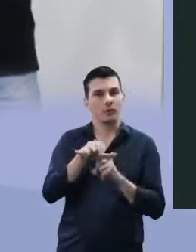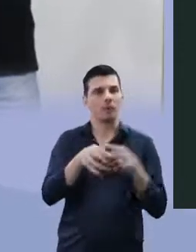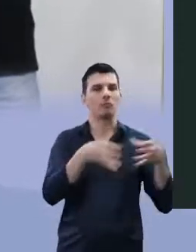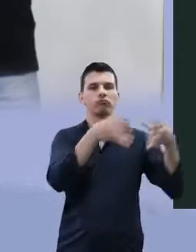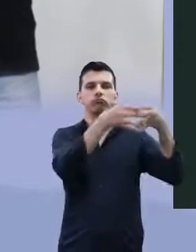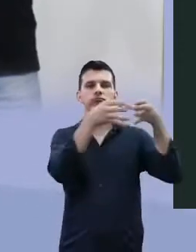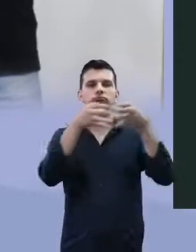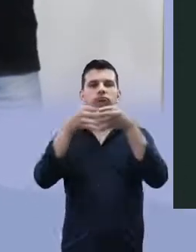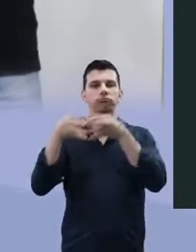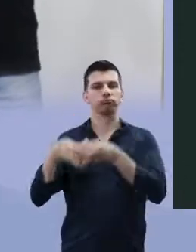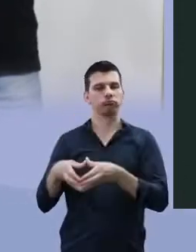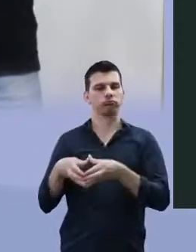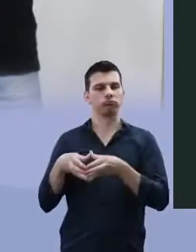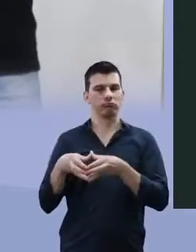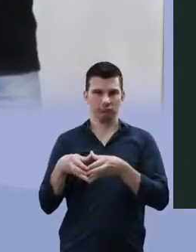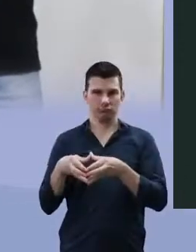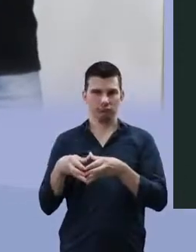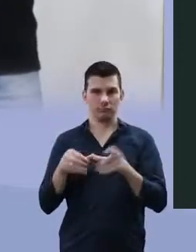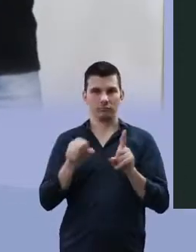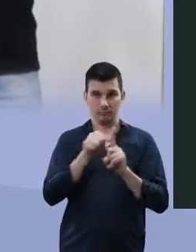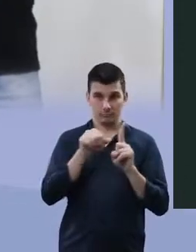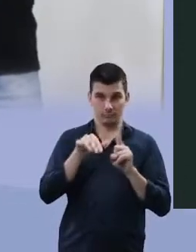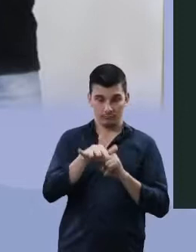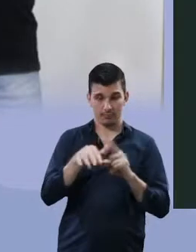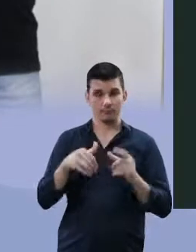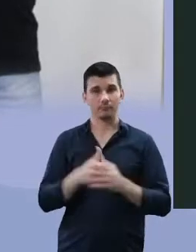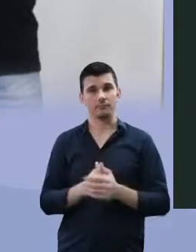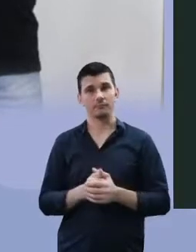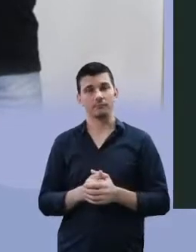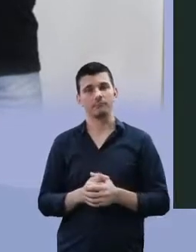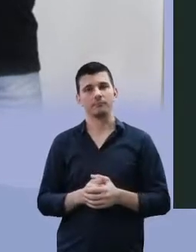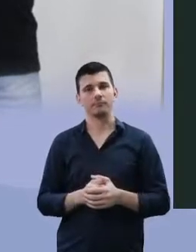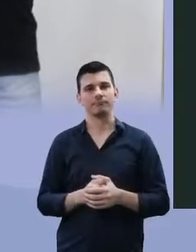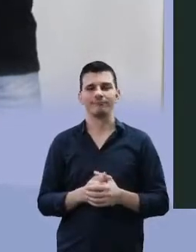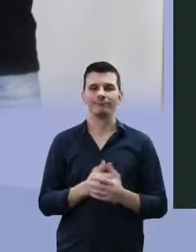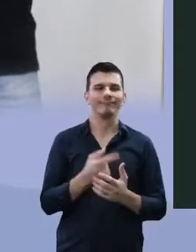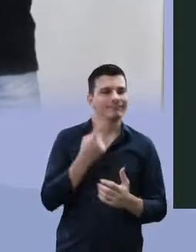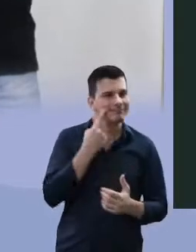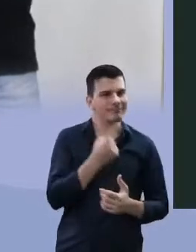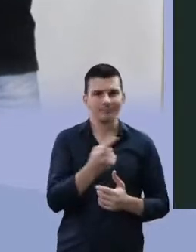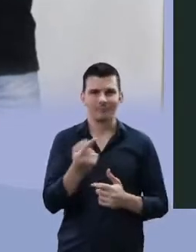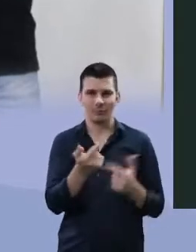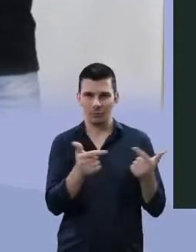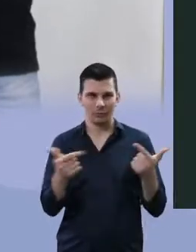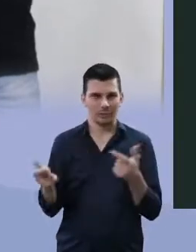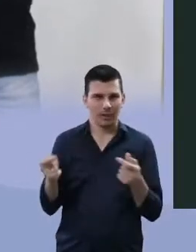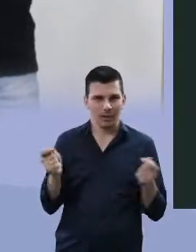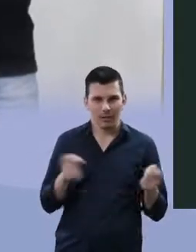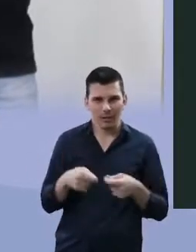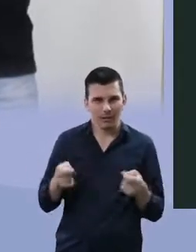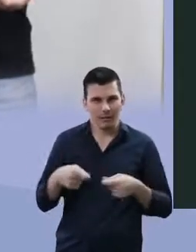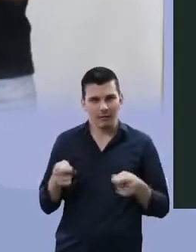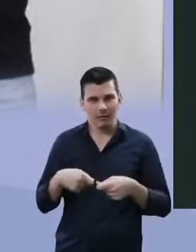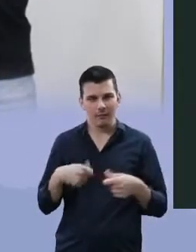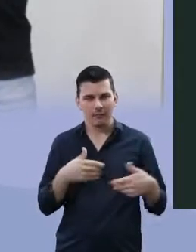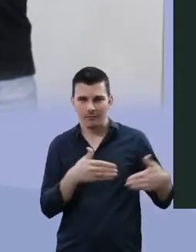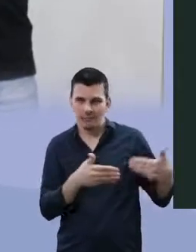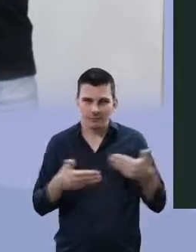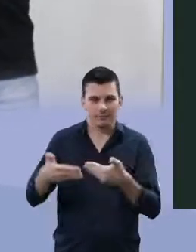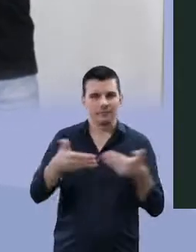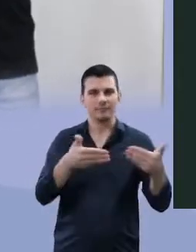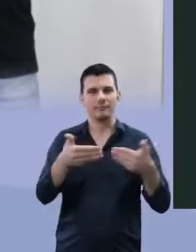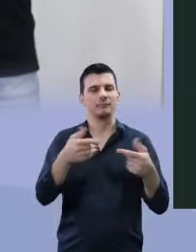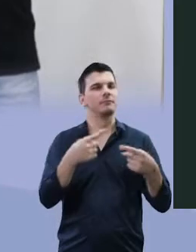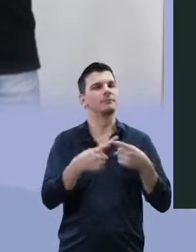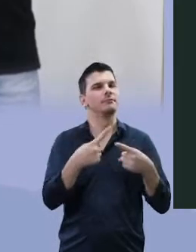de mobilidade por conta de questões religiosas, né? Então o hinduísmo estabeleceu isso.